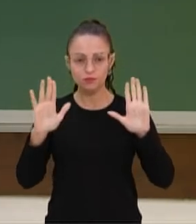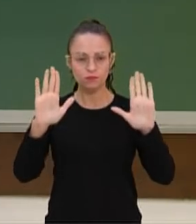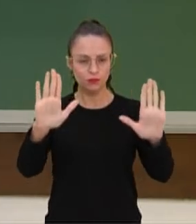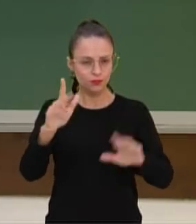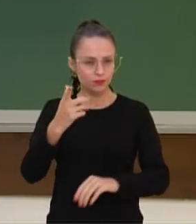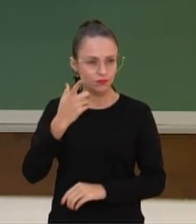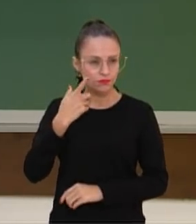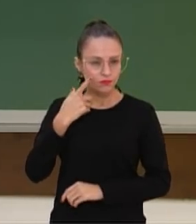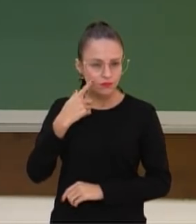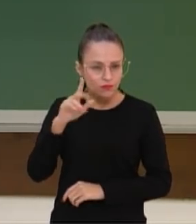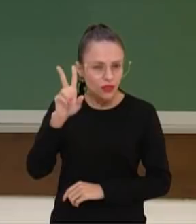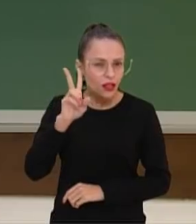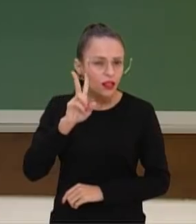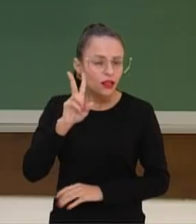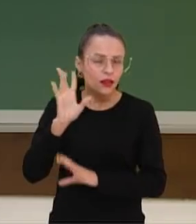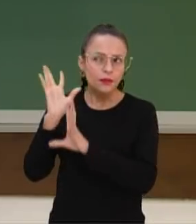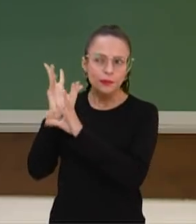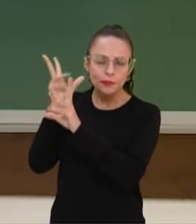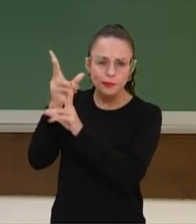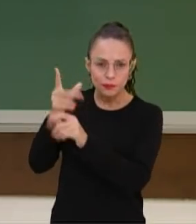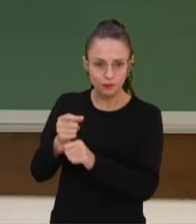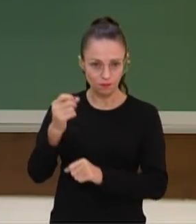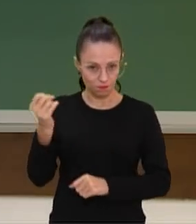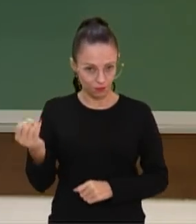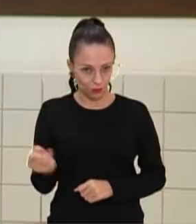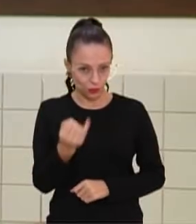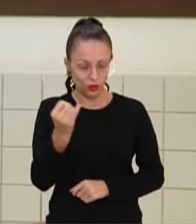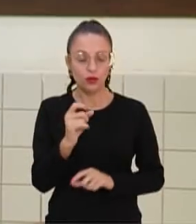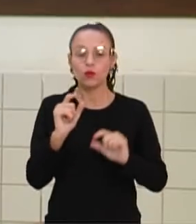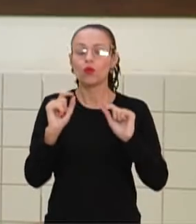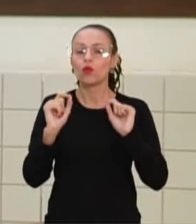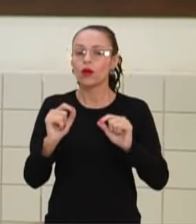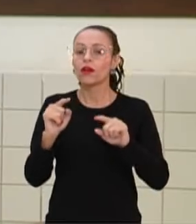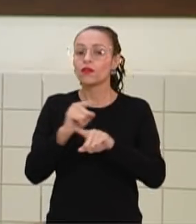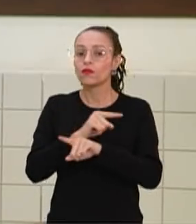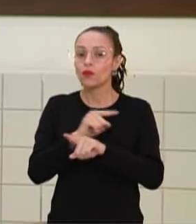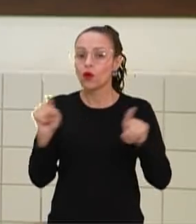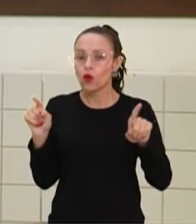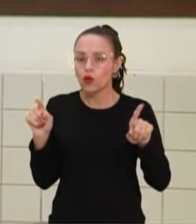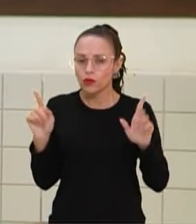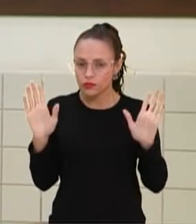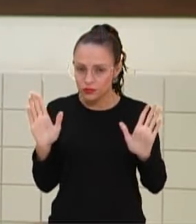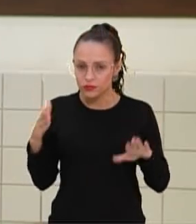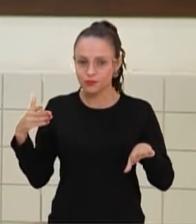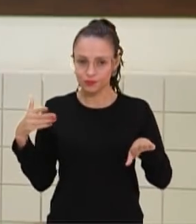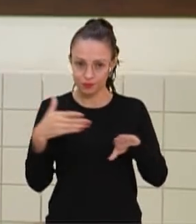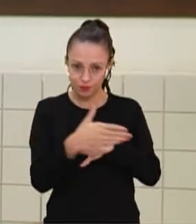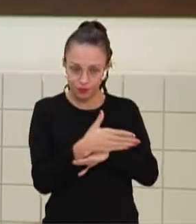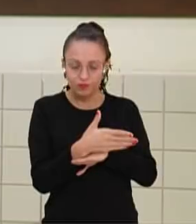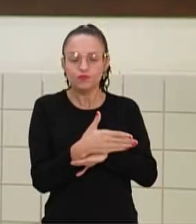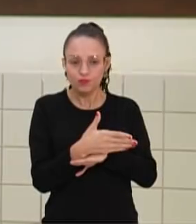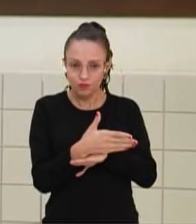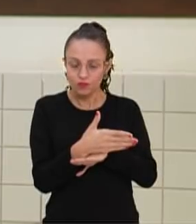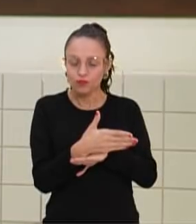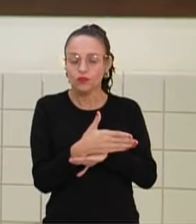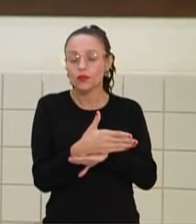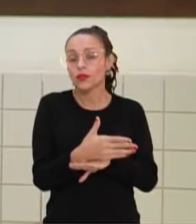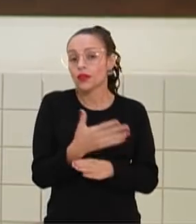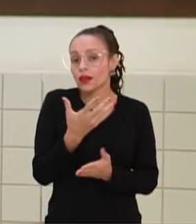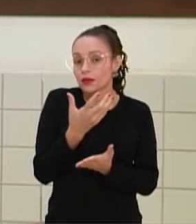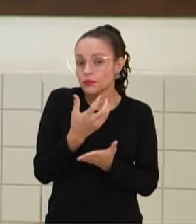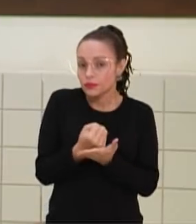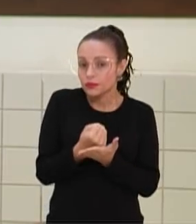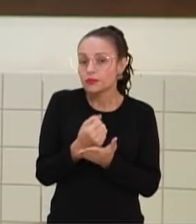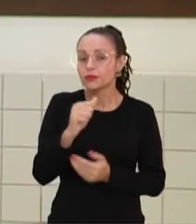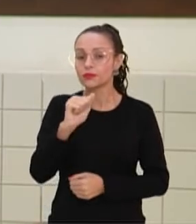antes, gente, vamos lembrar que é muito importante você acessar o aplicativo Aula Paraná e a partir